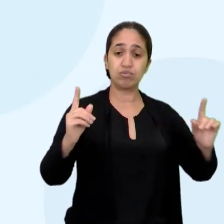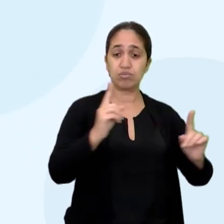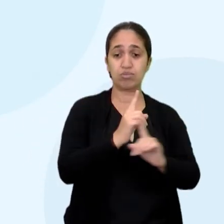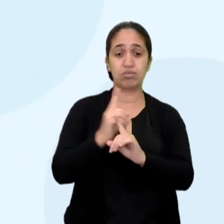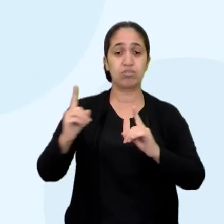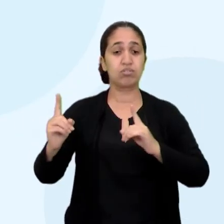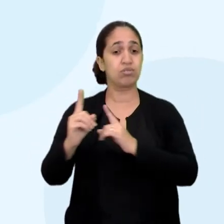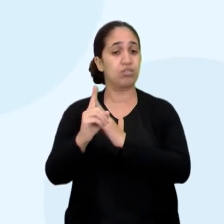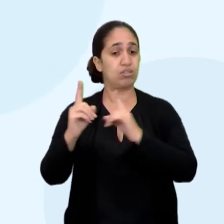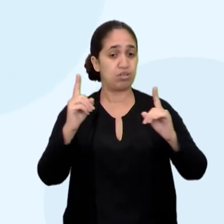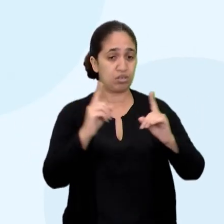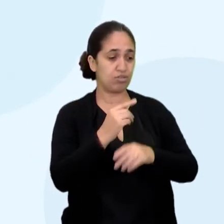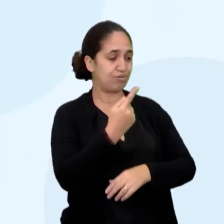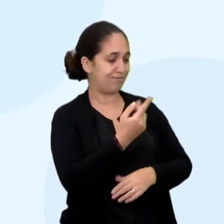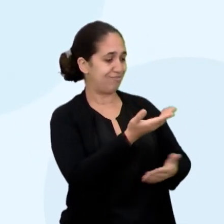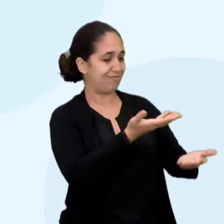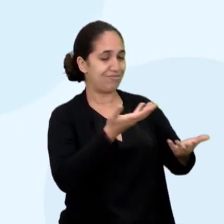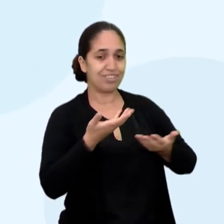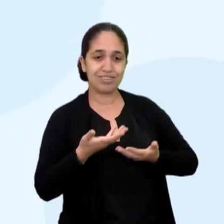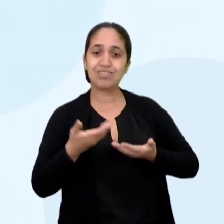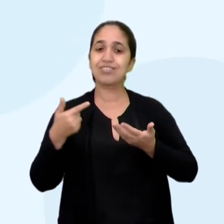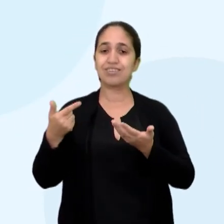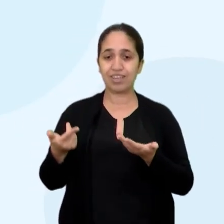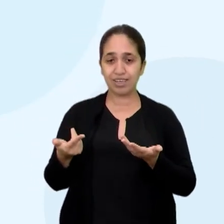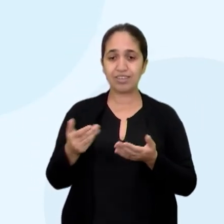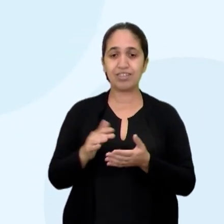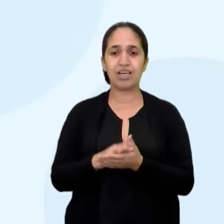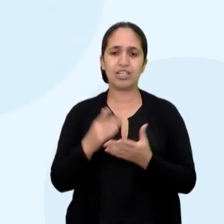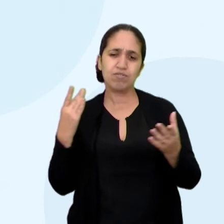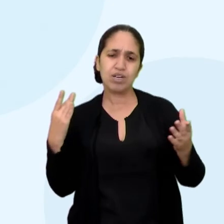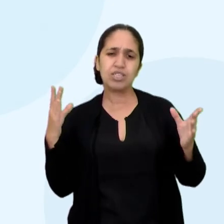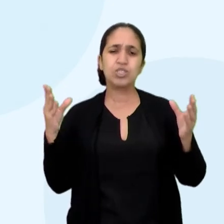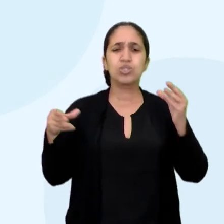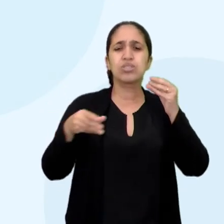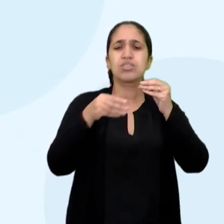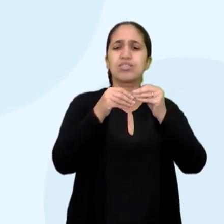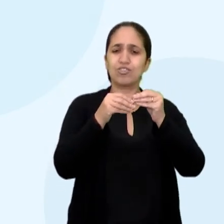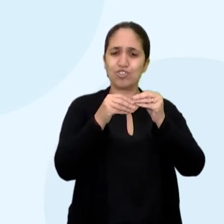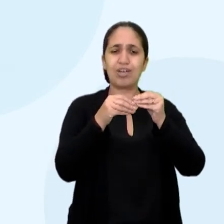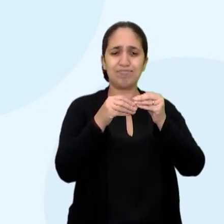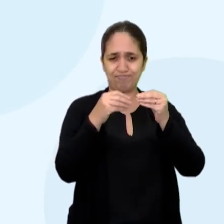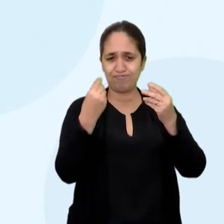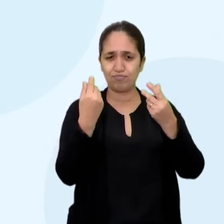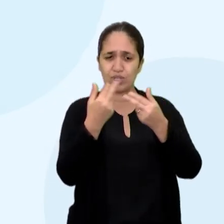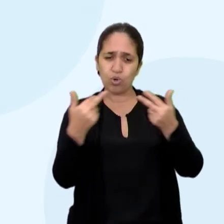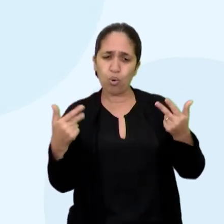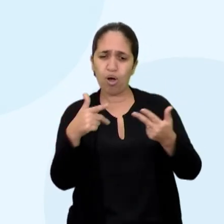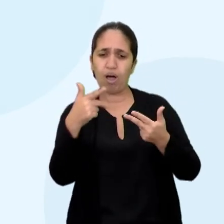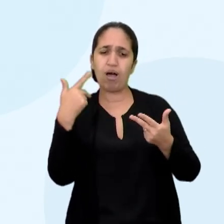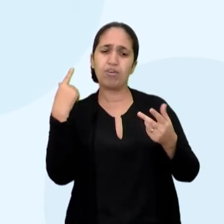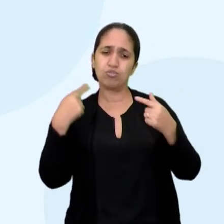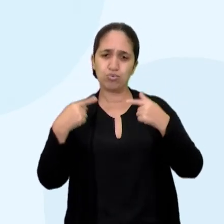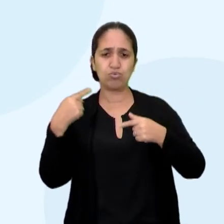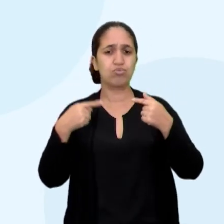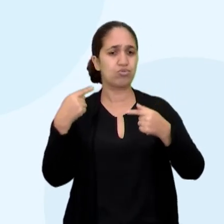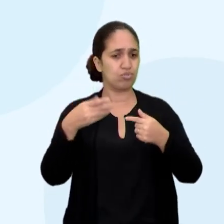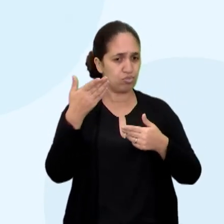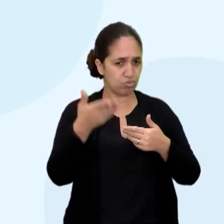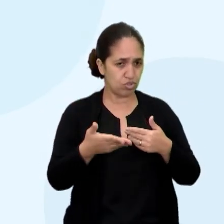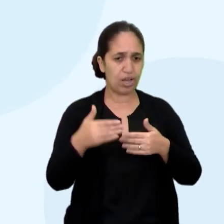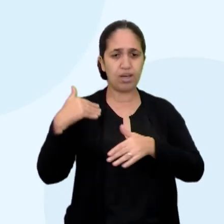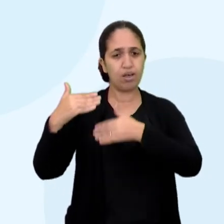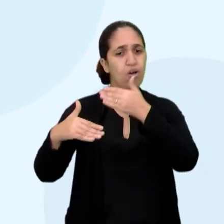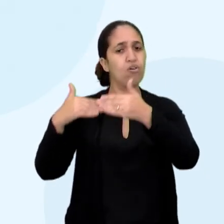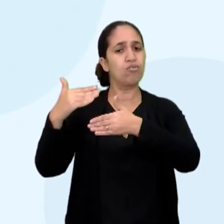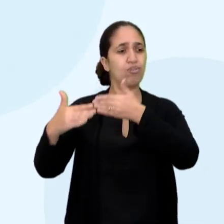recepcionados pelo anfitrião do próximo grupo, que sintetizará o que foi discutido com os participantes anteriores, que continua o